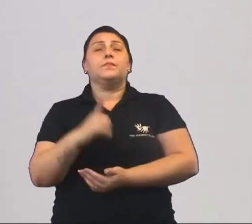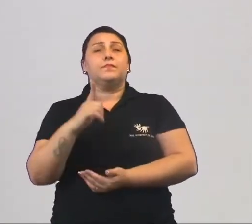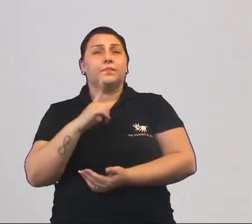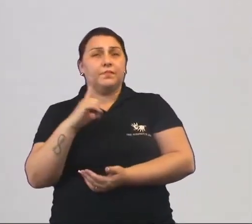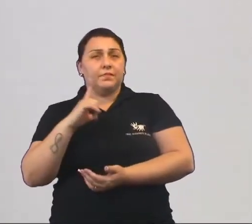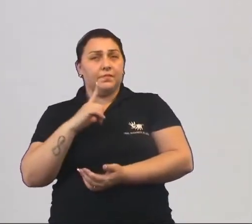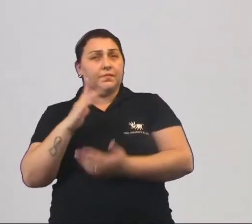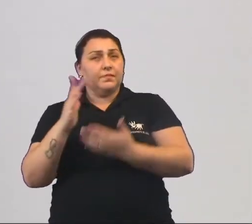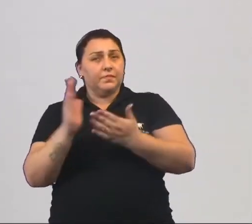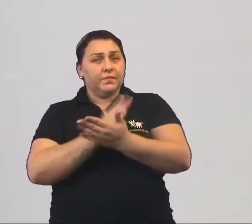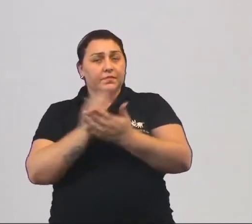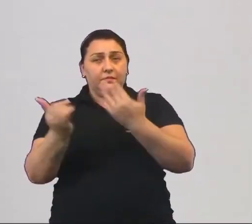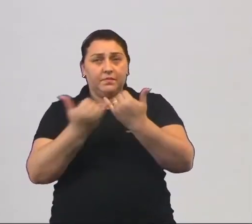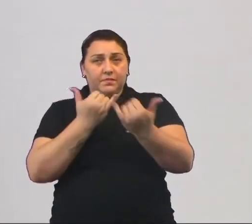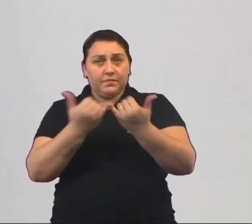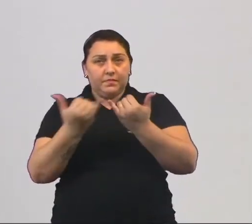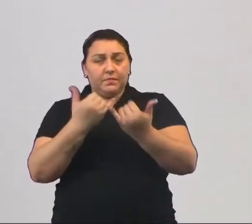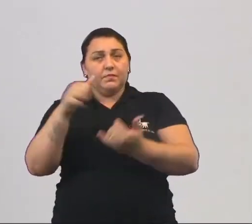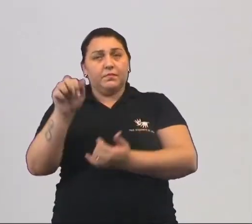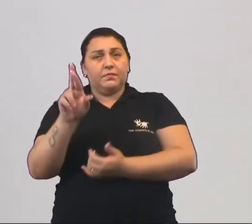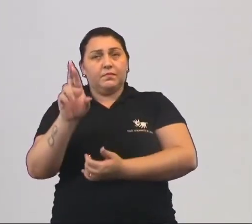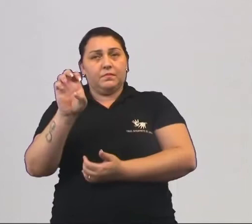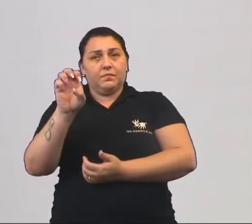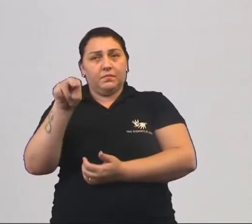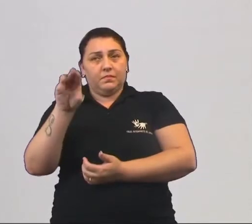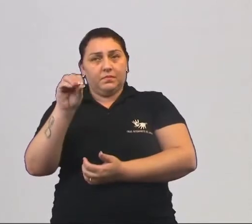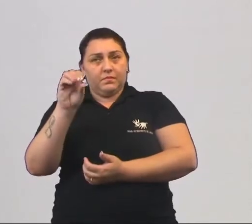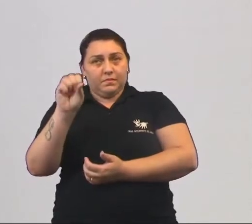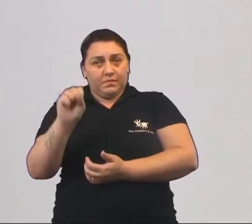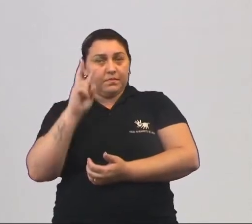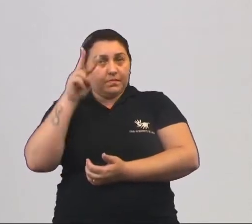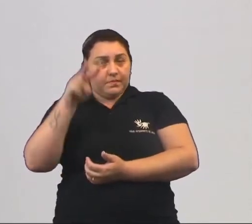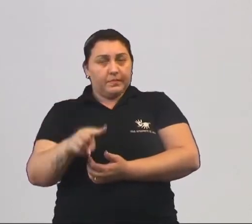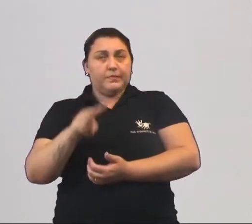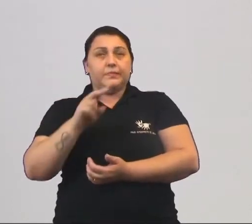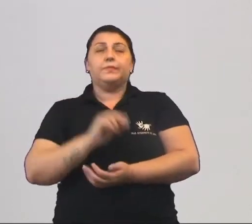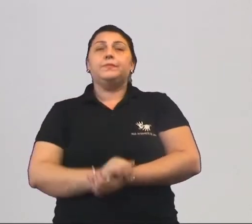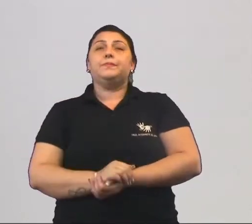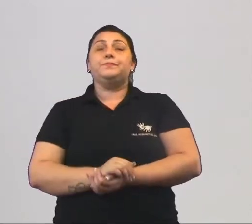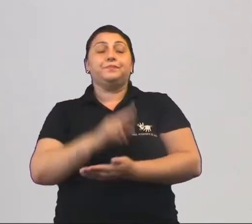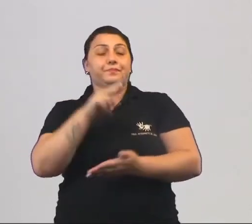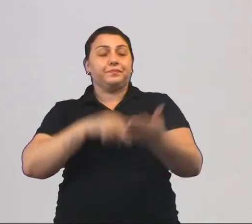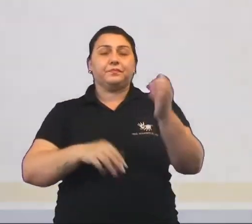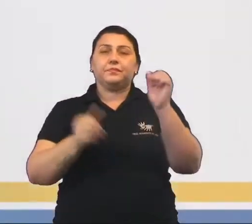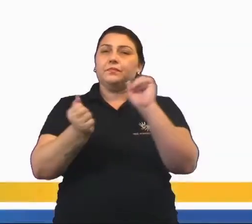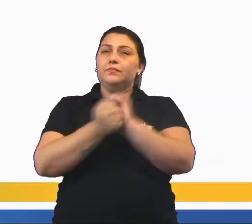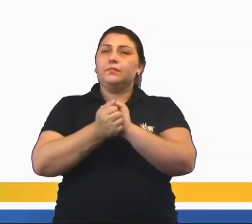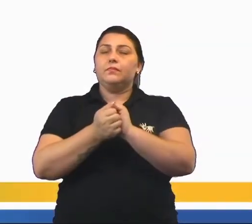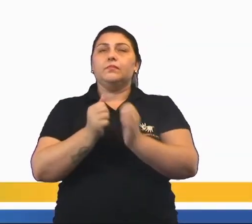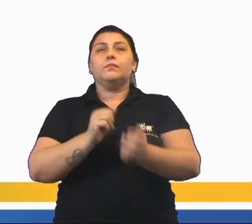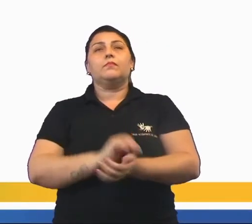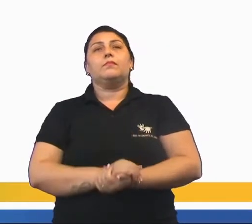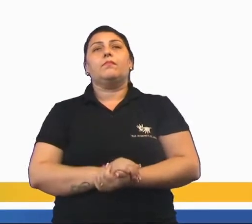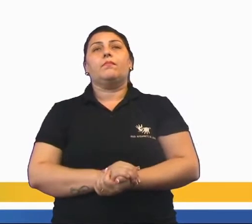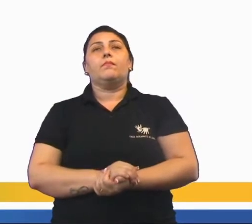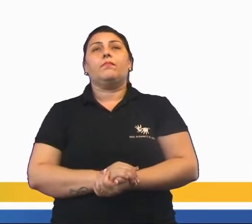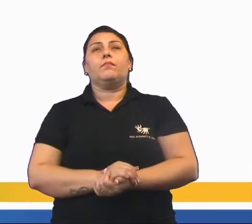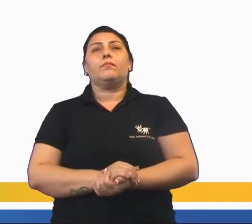algo em comum ao solo, o tipo de solo arenoso que nós acabamos de ver? Vamos ler juntos então?